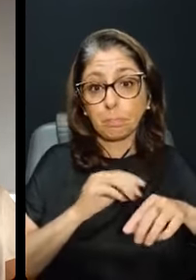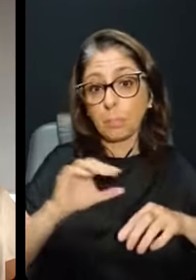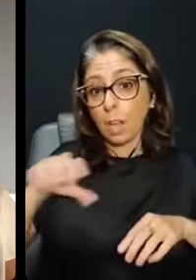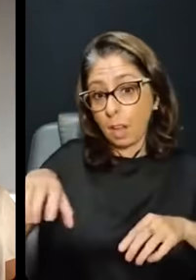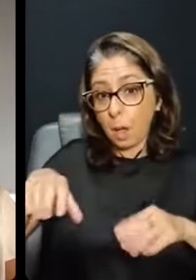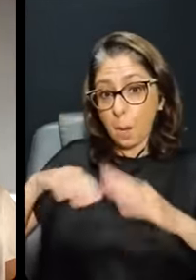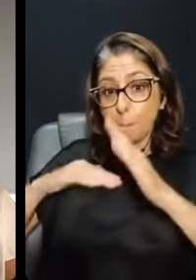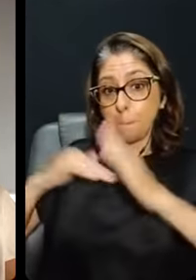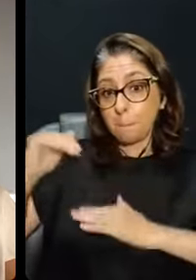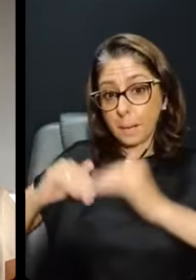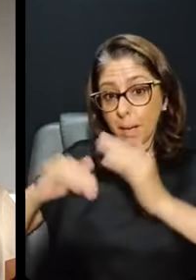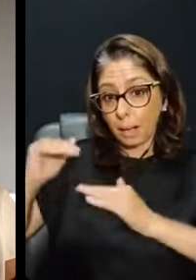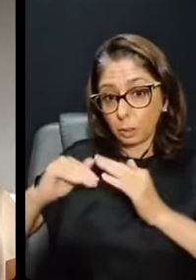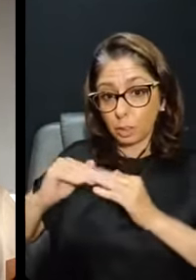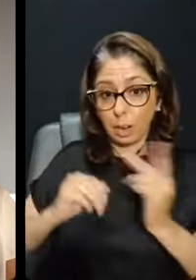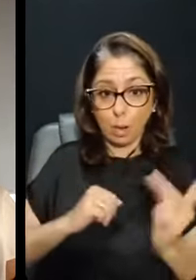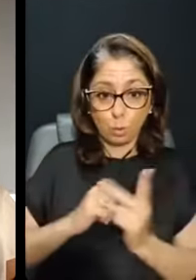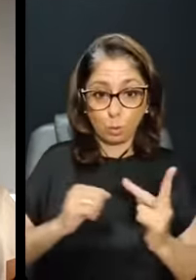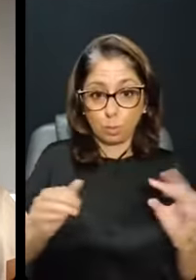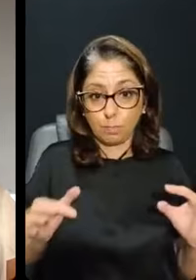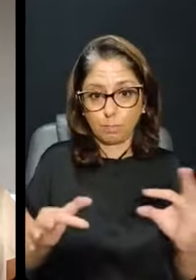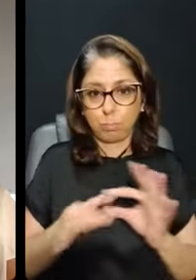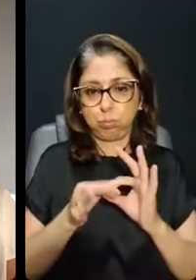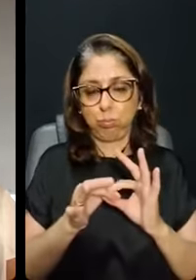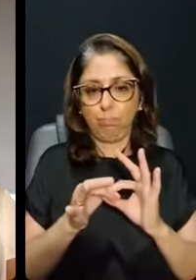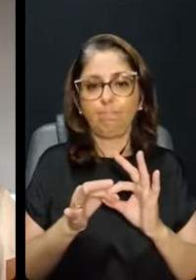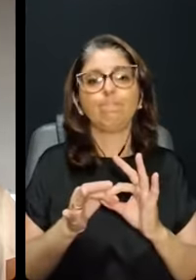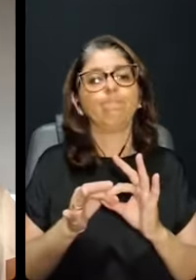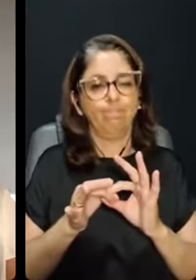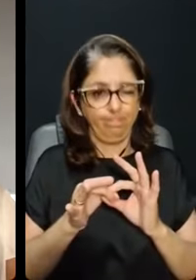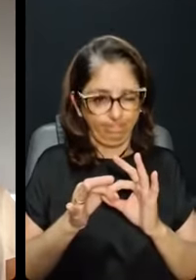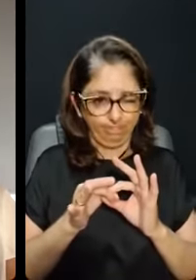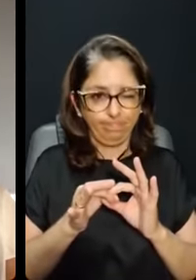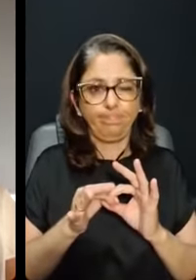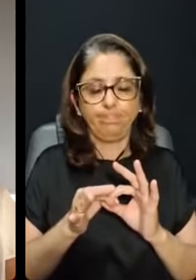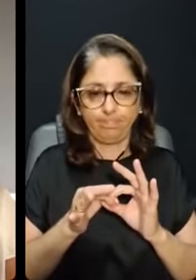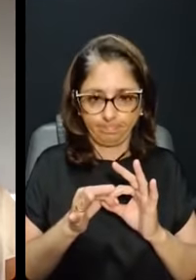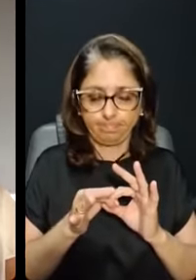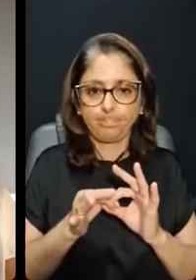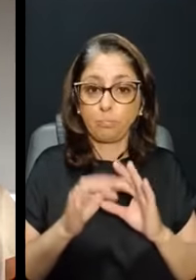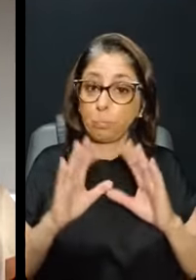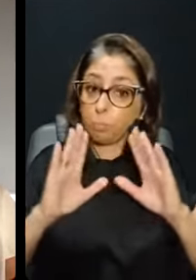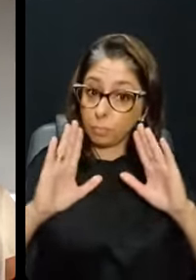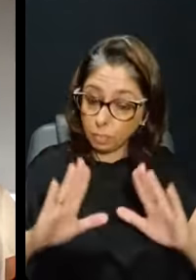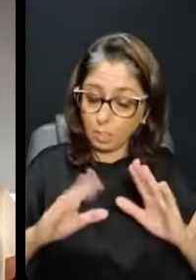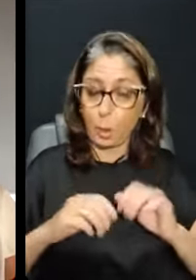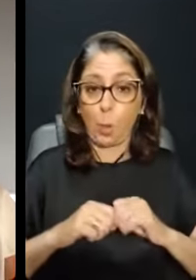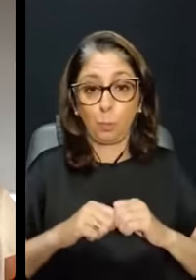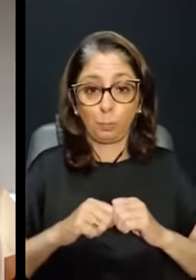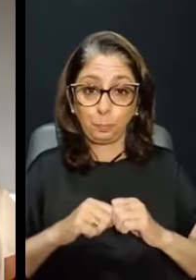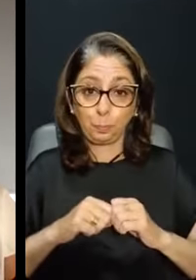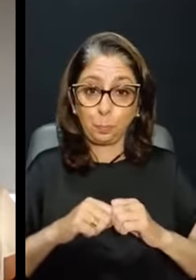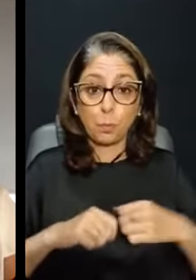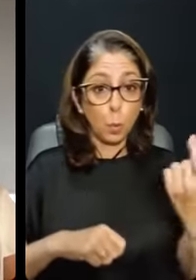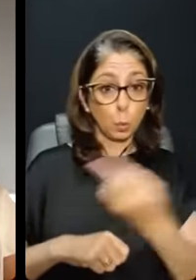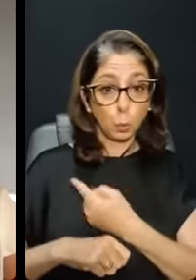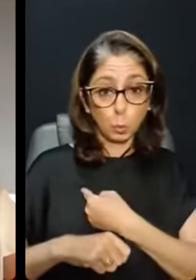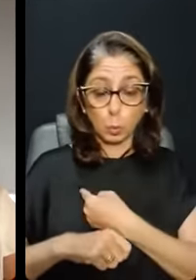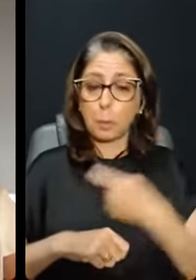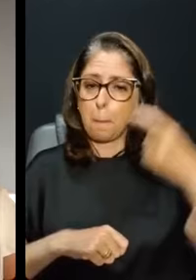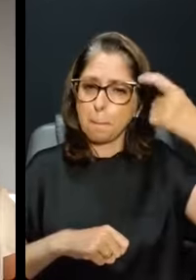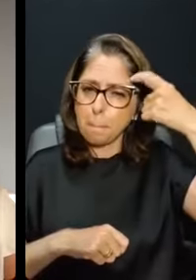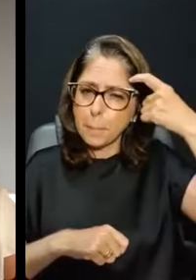uma solução para uma questão. E no fundo, assim, quando a gente está pensando em como é que a gente constrói